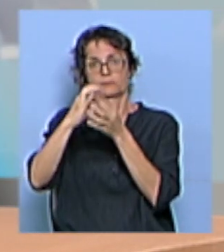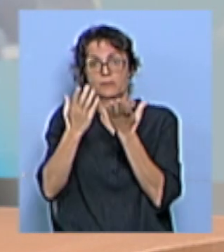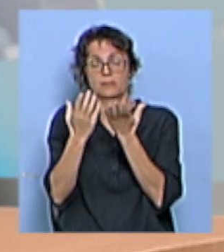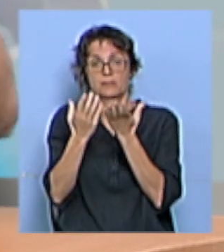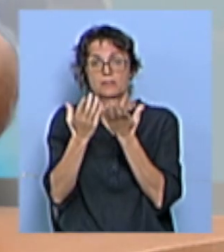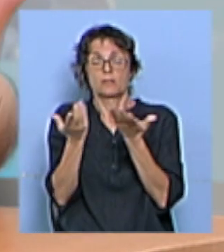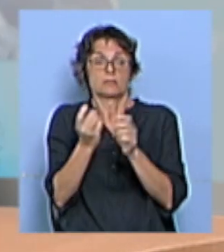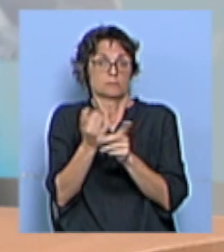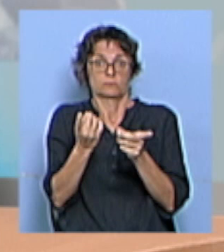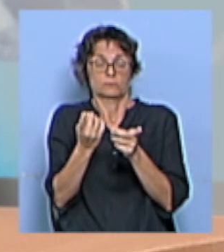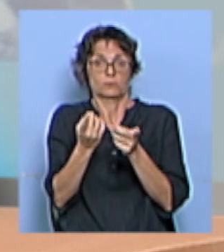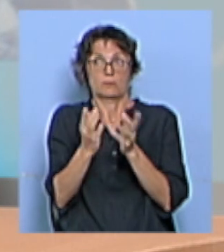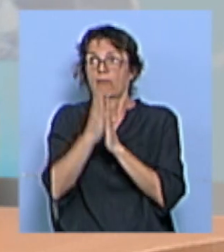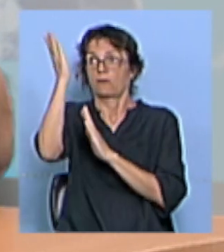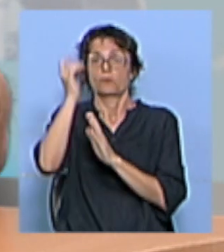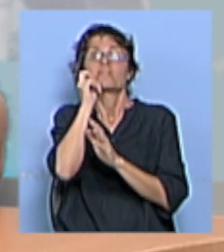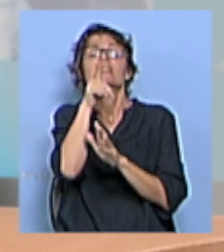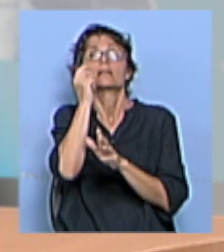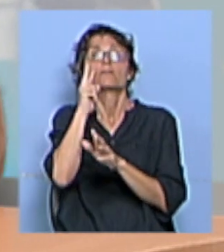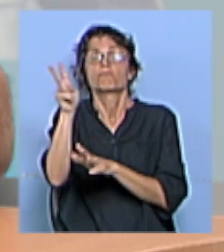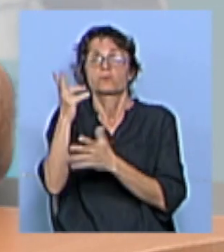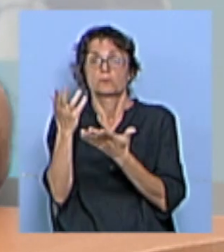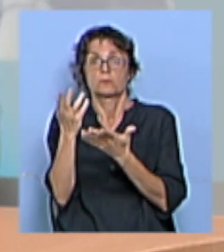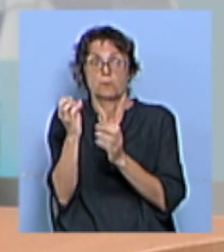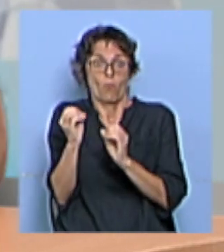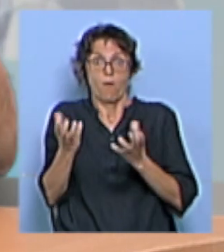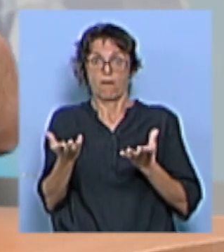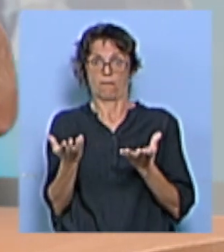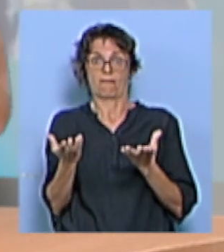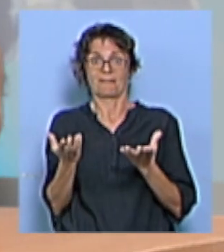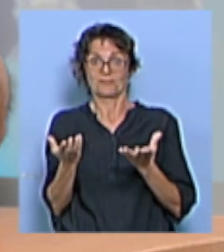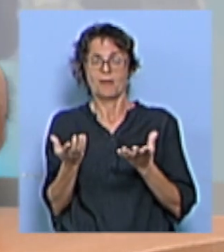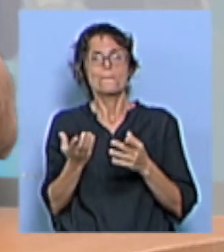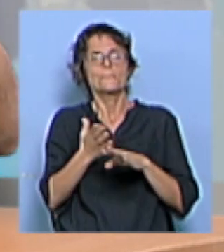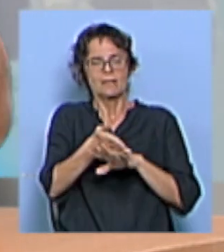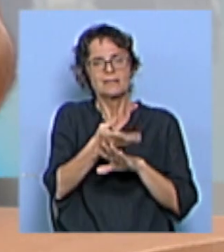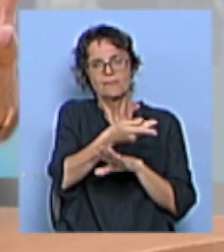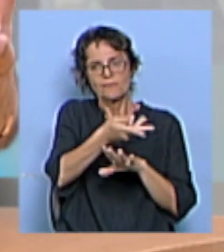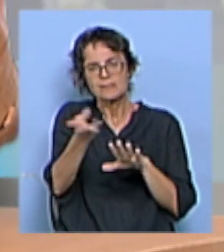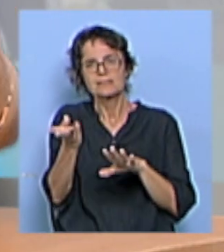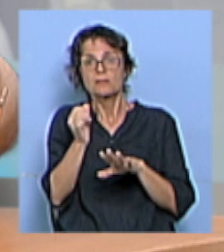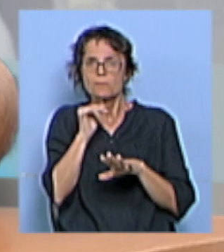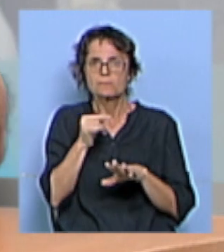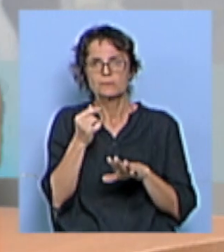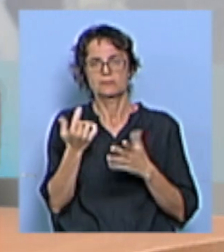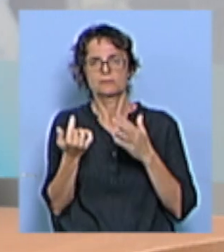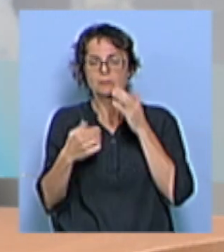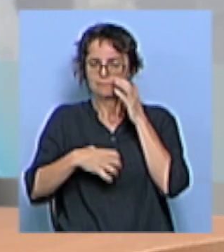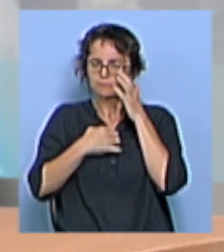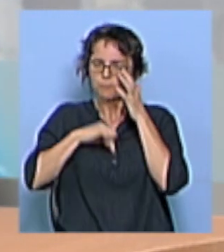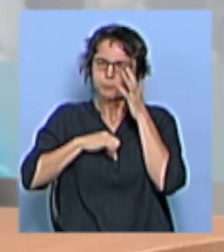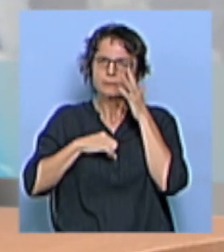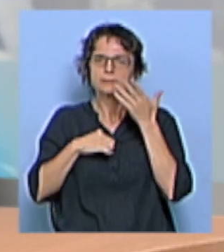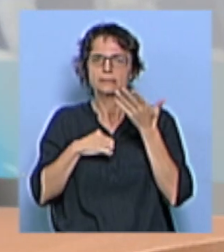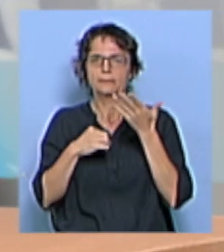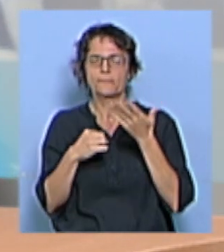amor, ou entre pessoas que estão casadas, ou entre irmãos, ou entre amigos, ou entre pessoas que são solidárias e que estendem a mão ao necessitado, a gente